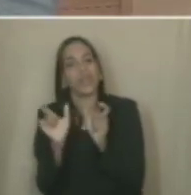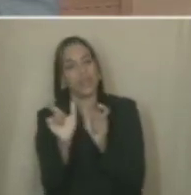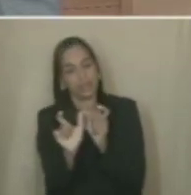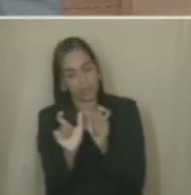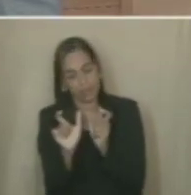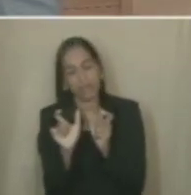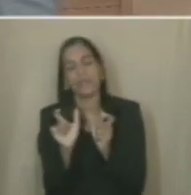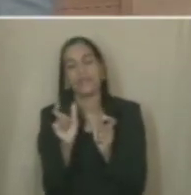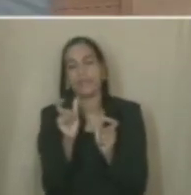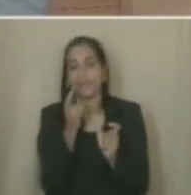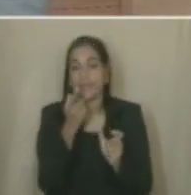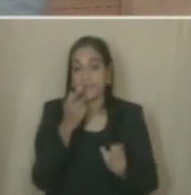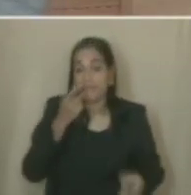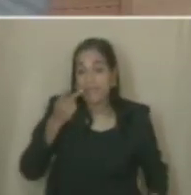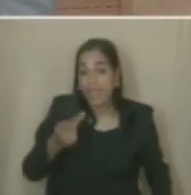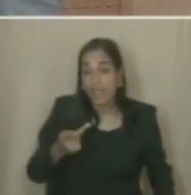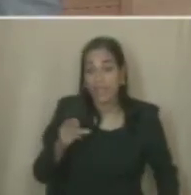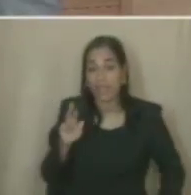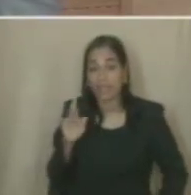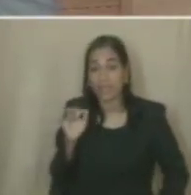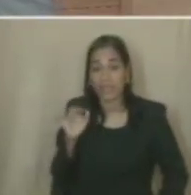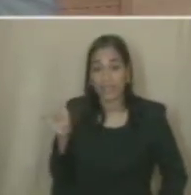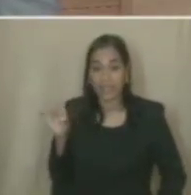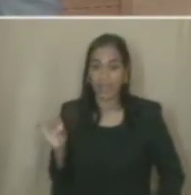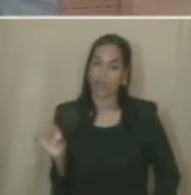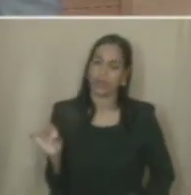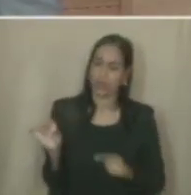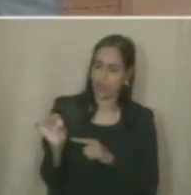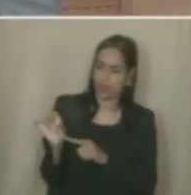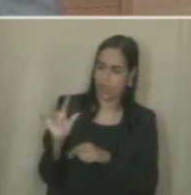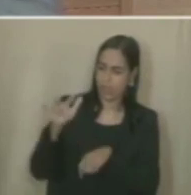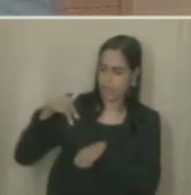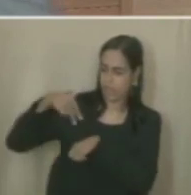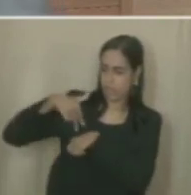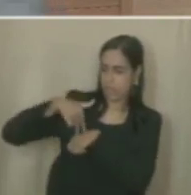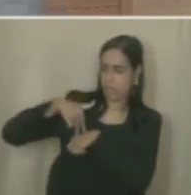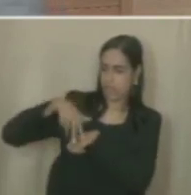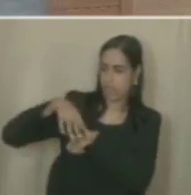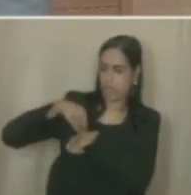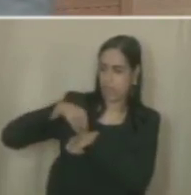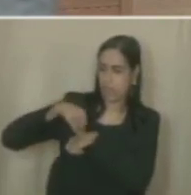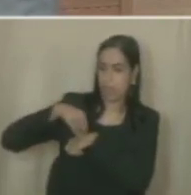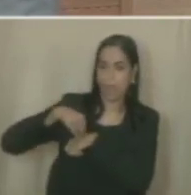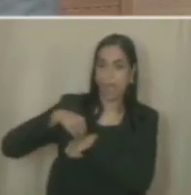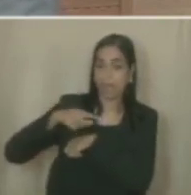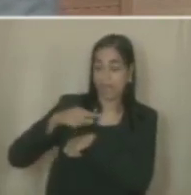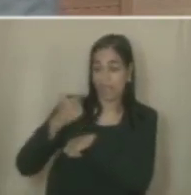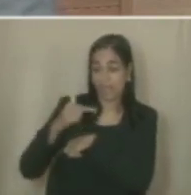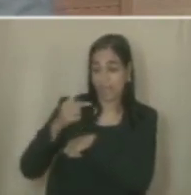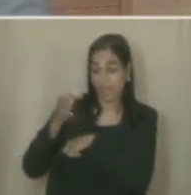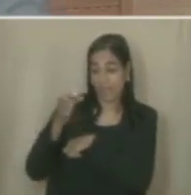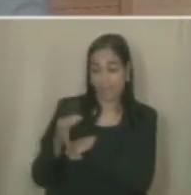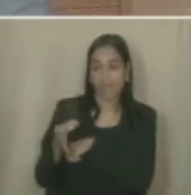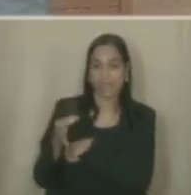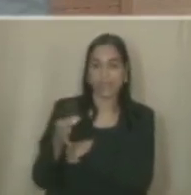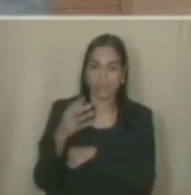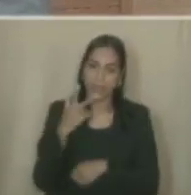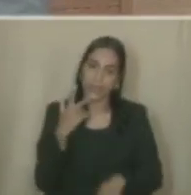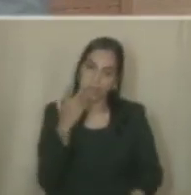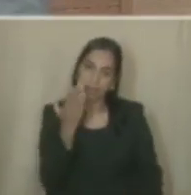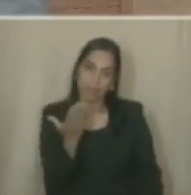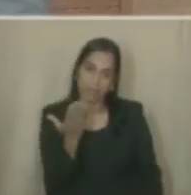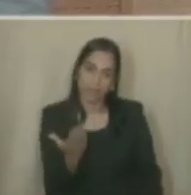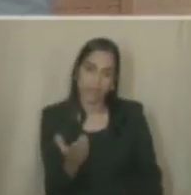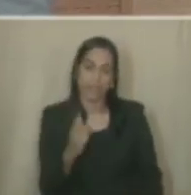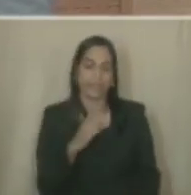Júnior eu acho que ele não se exporia aqui nessa Tribuna se ele não tivesse certeza do que ele tá falando